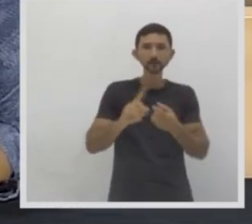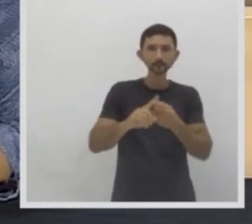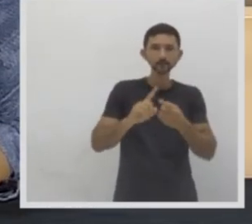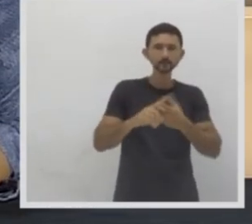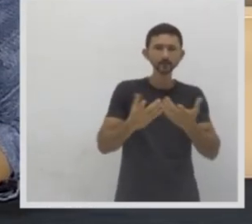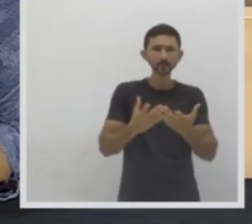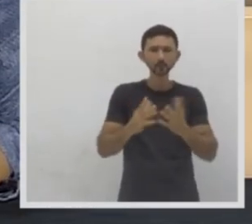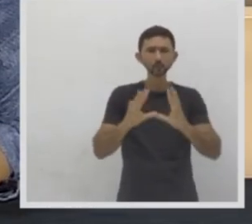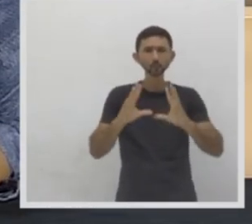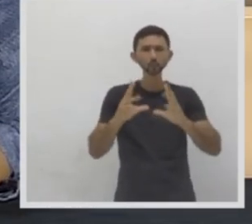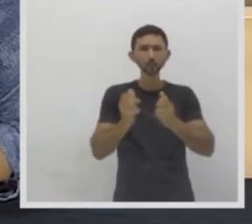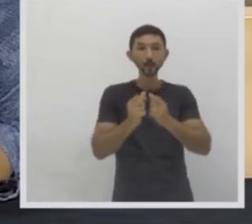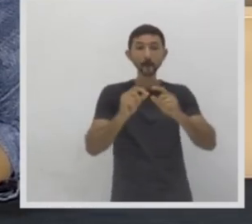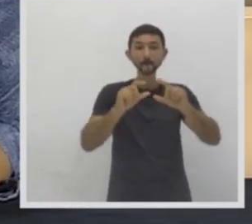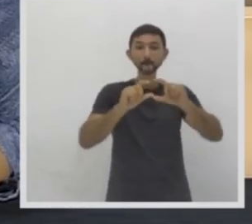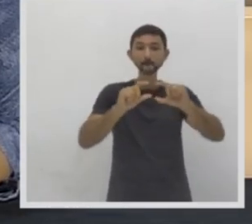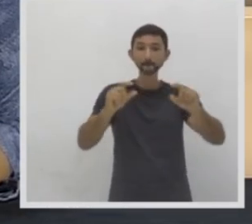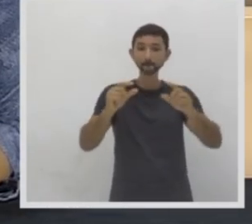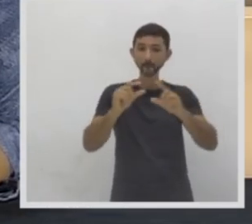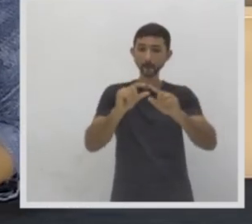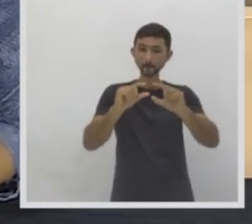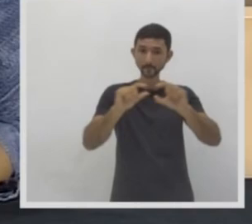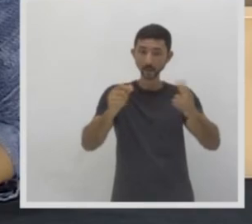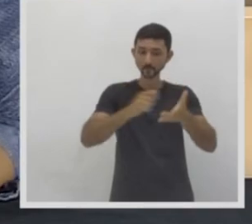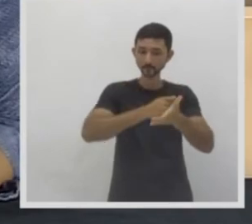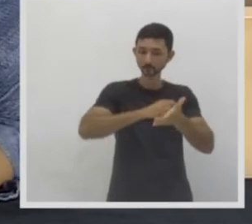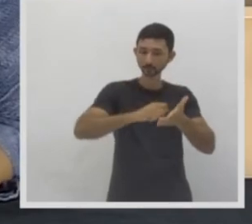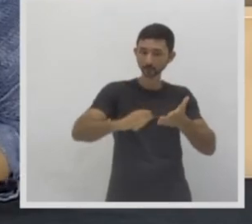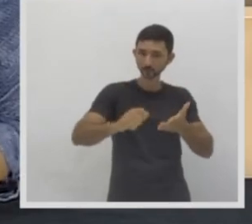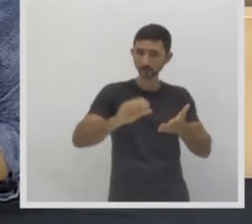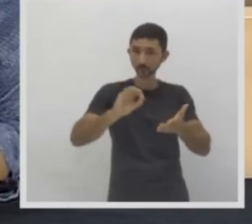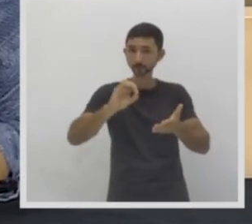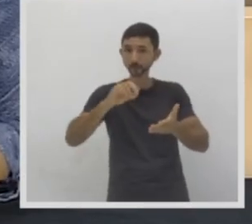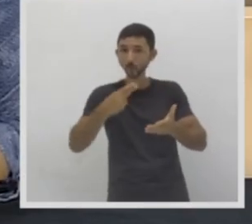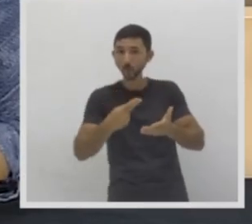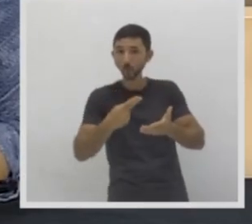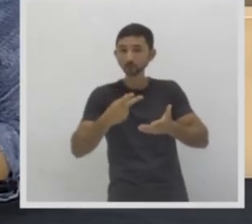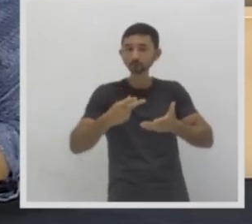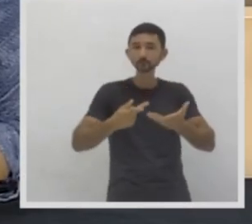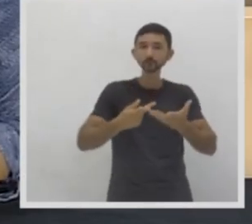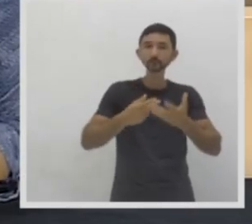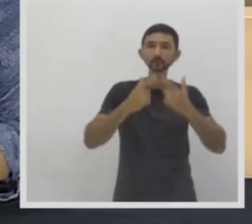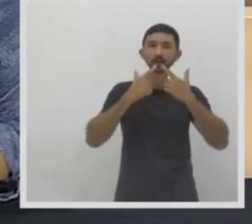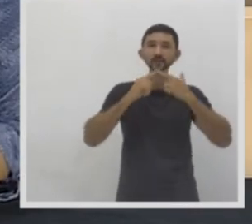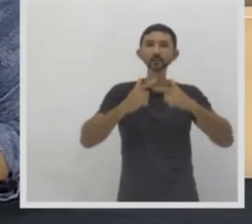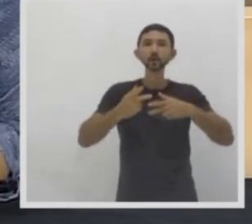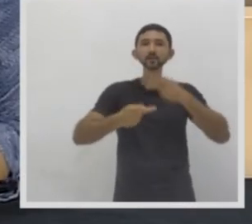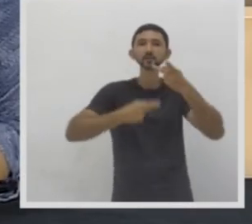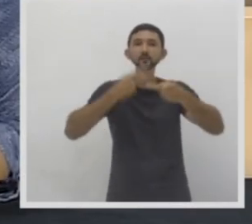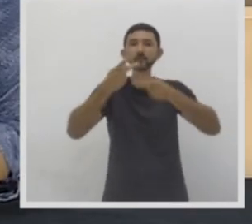toda palavra escrita ou mesmo na nossa linguagem oral, ela tem uma